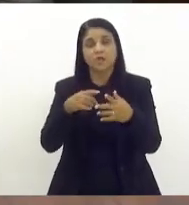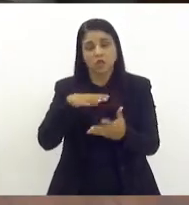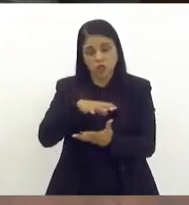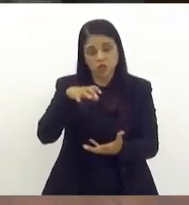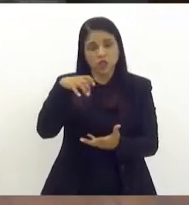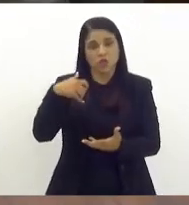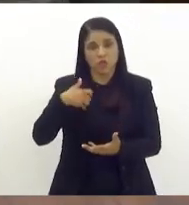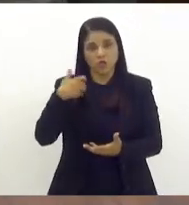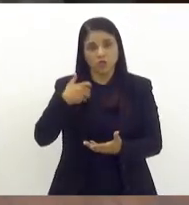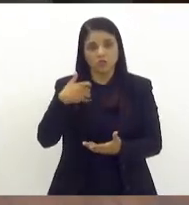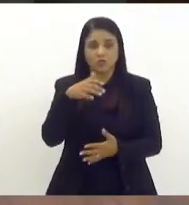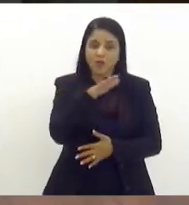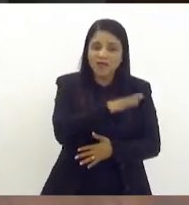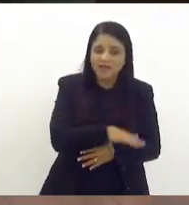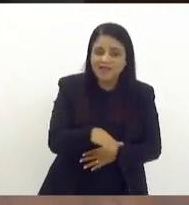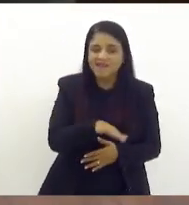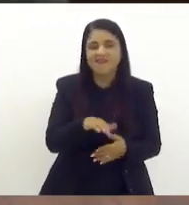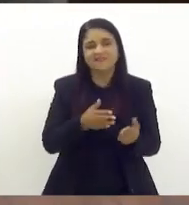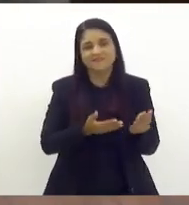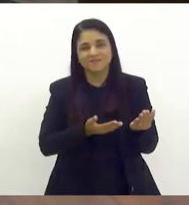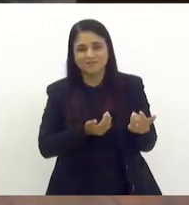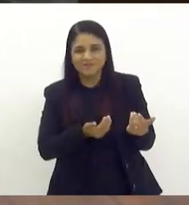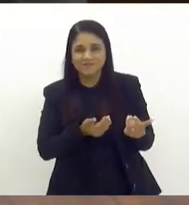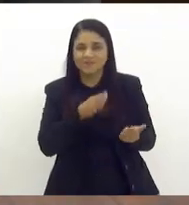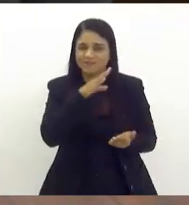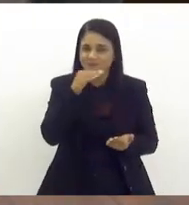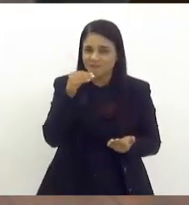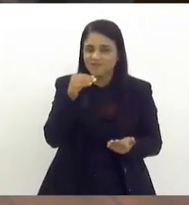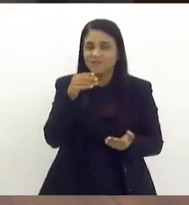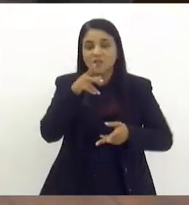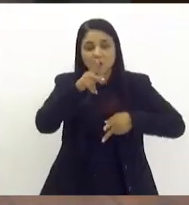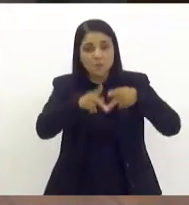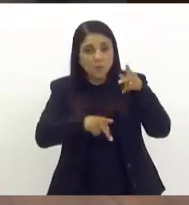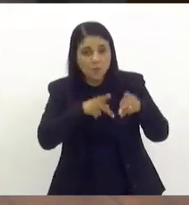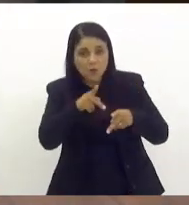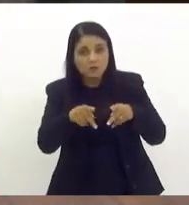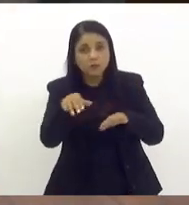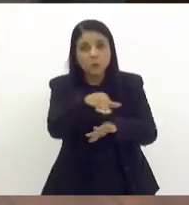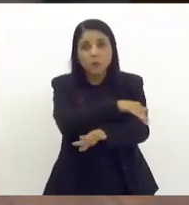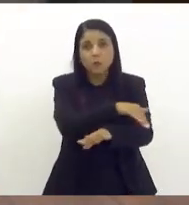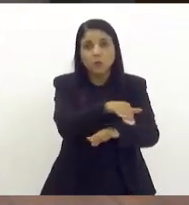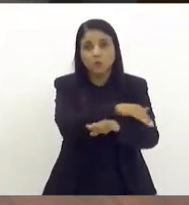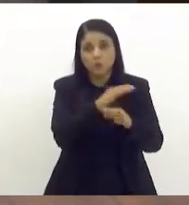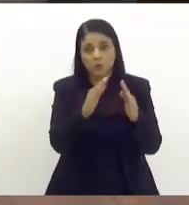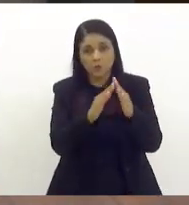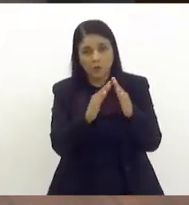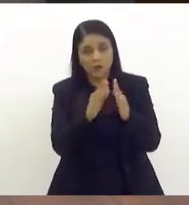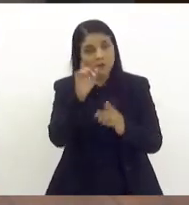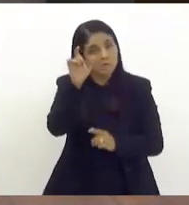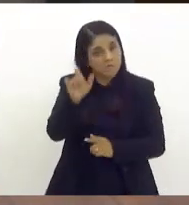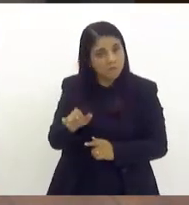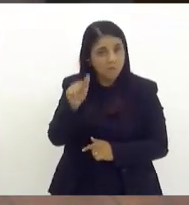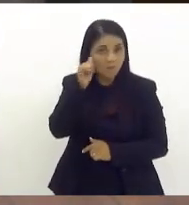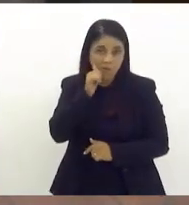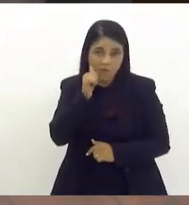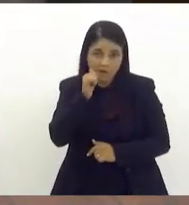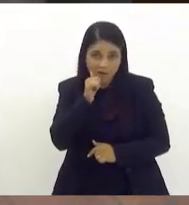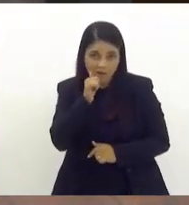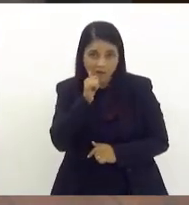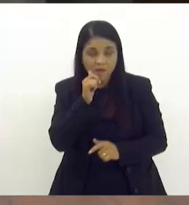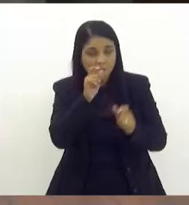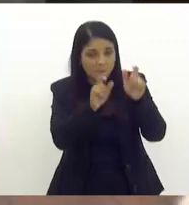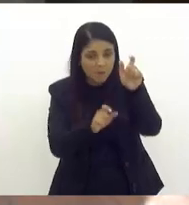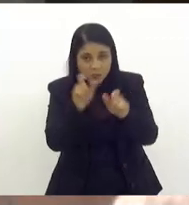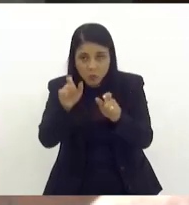para criança e adolescente para população e situação de rua para mulheres para pessoas